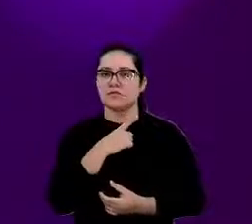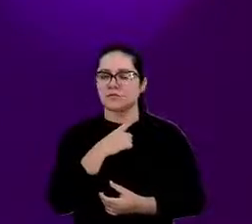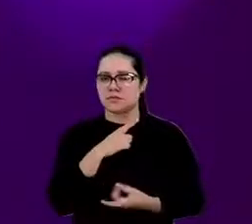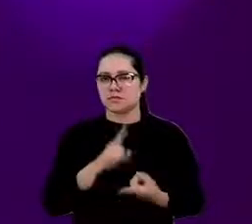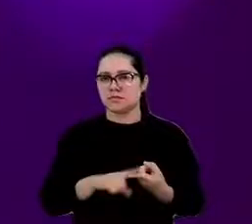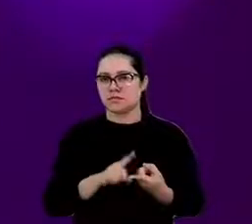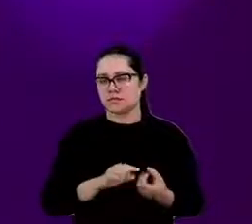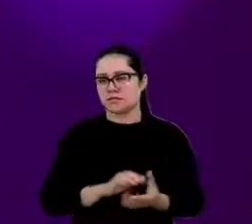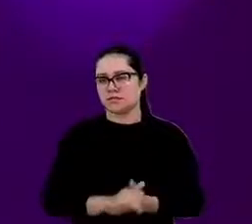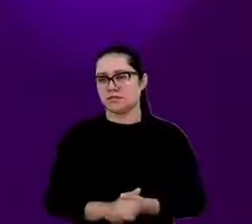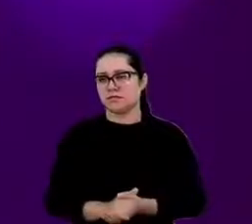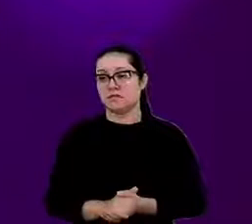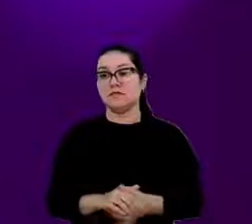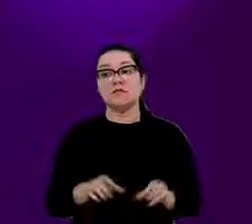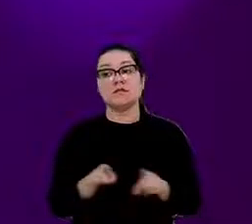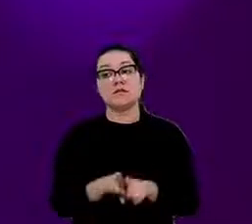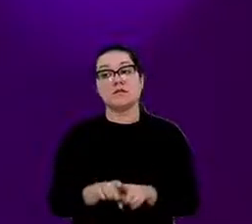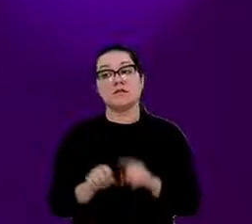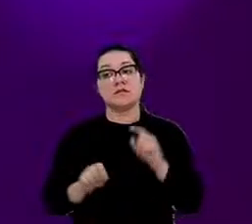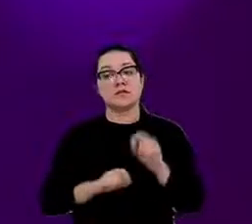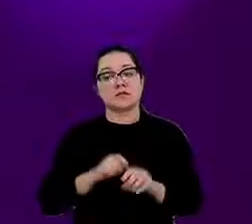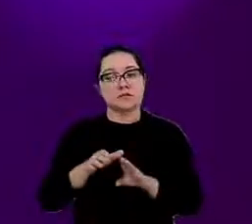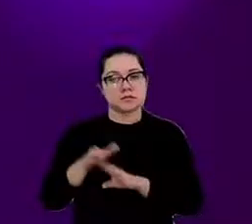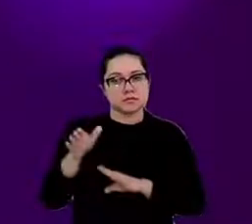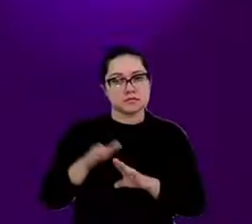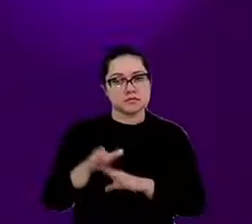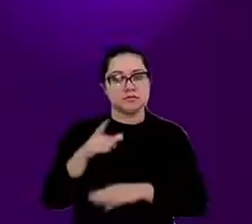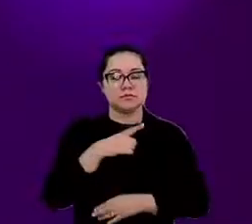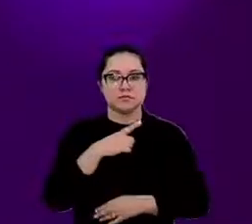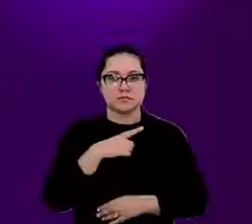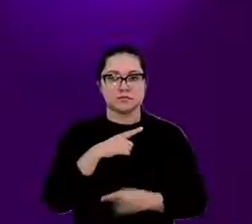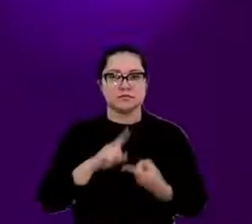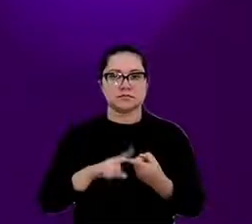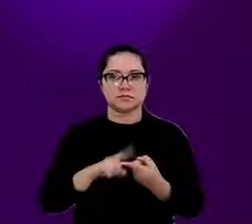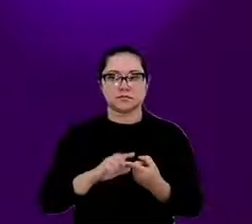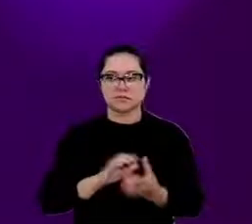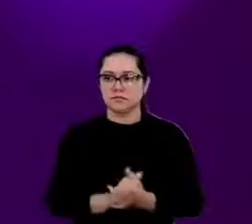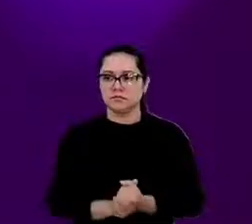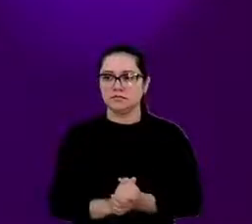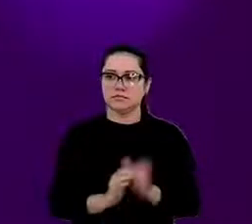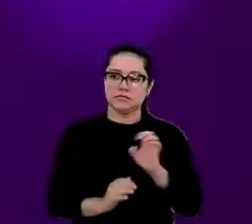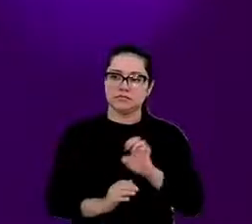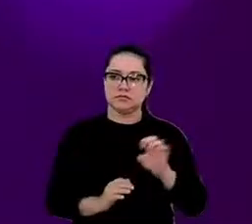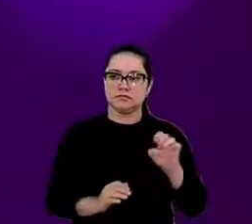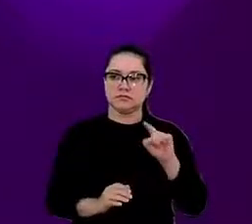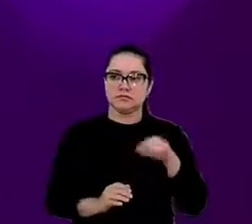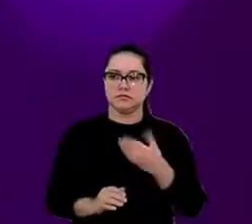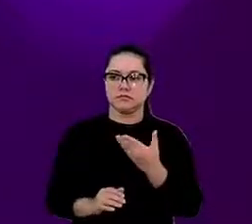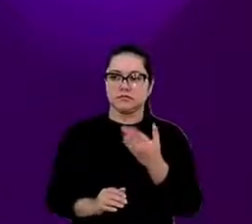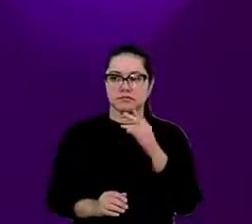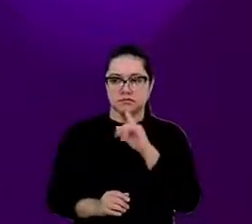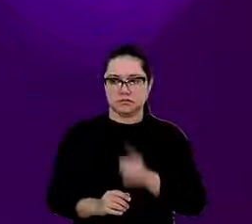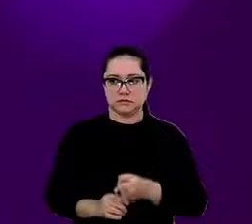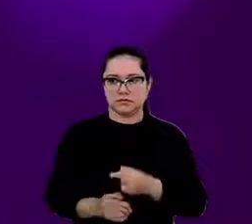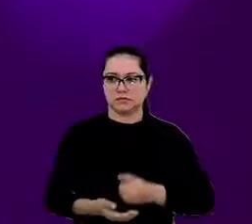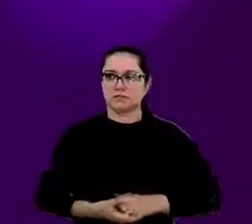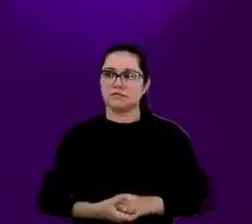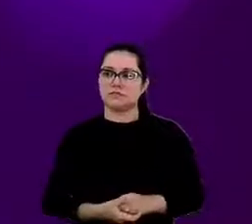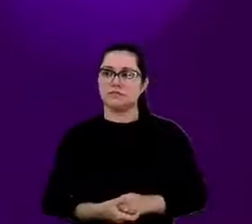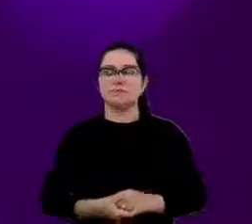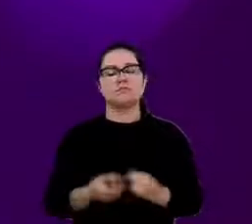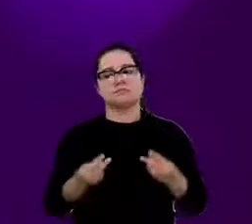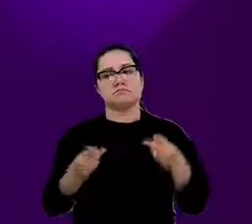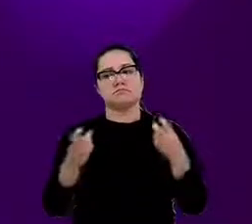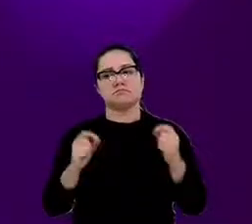também como um guia na intervenção do tronco da coronária esquerda é praticamente mandatório. Notem que a